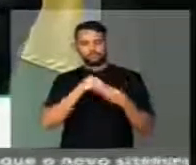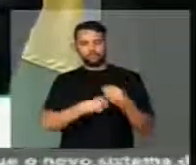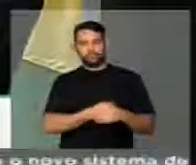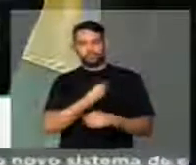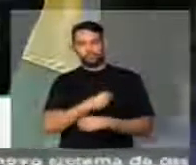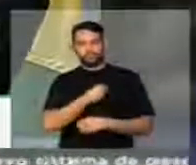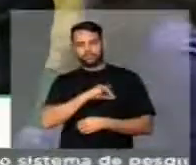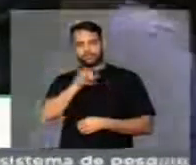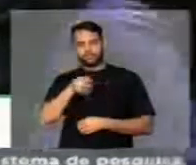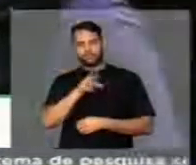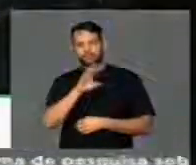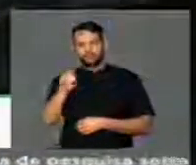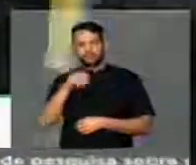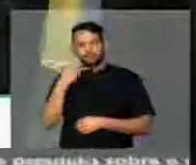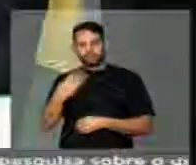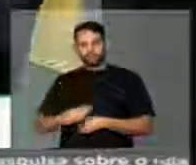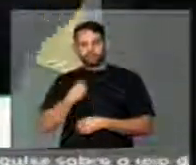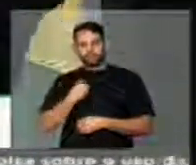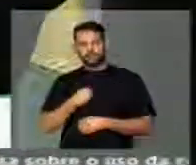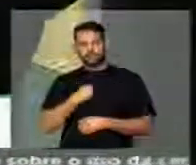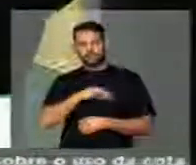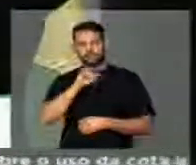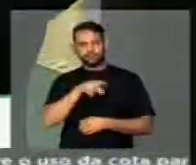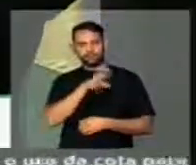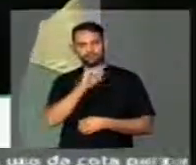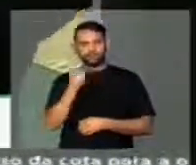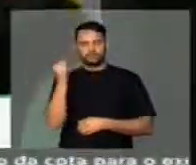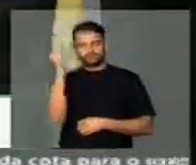envolvidas no lava-jato daqui e no lava-jato de lá. Muito obrigado.